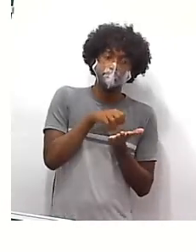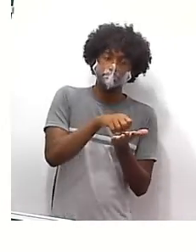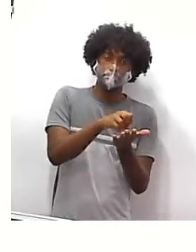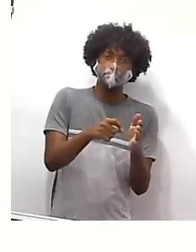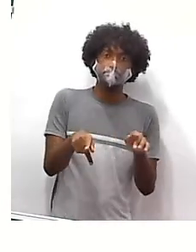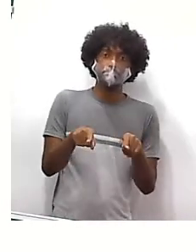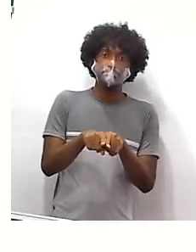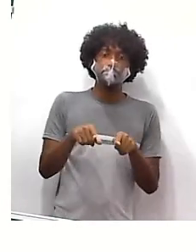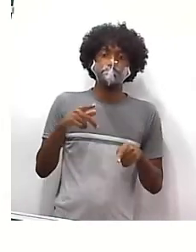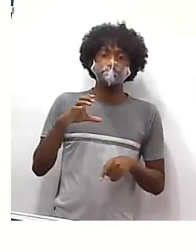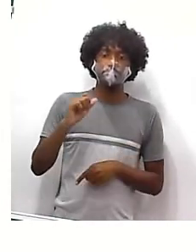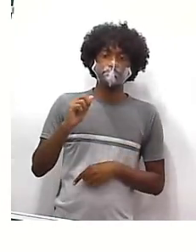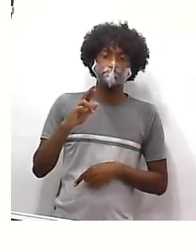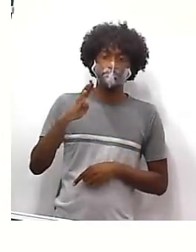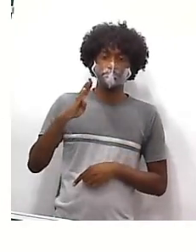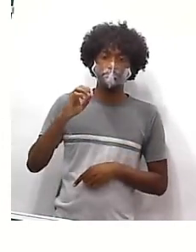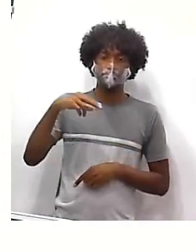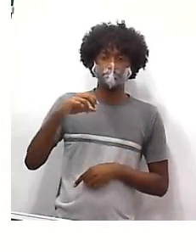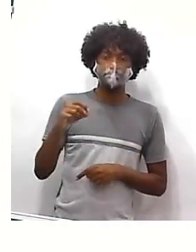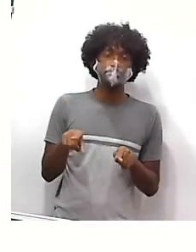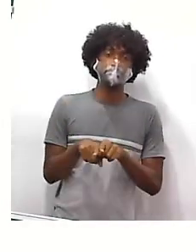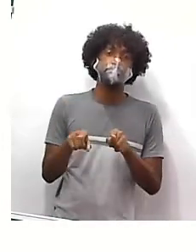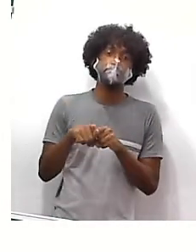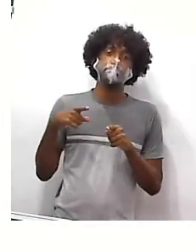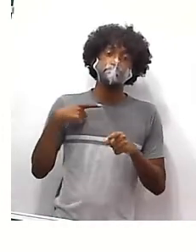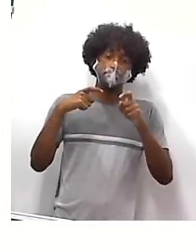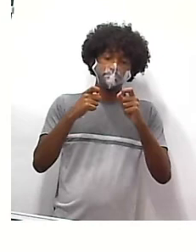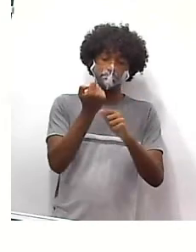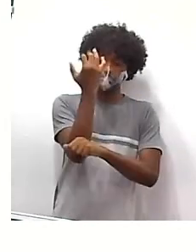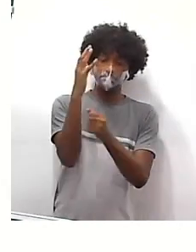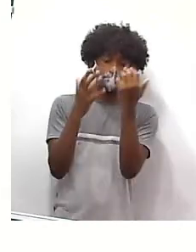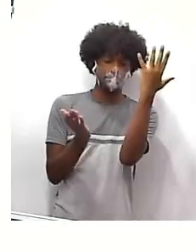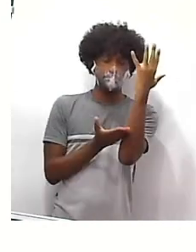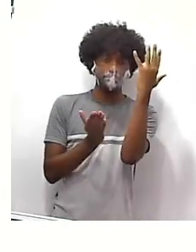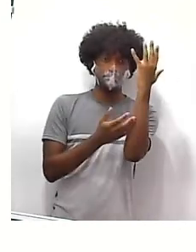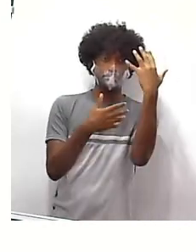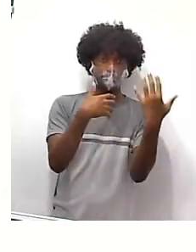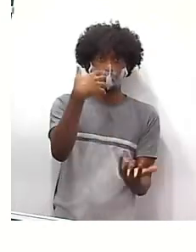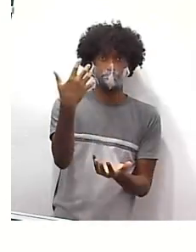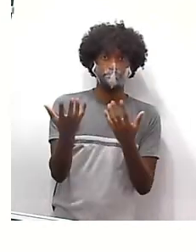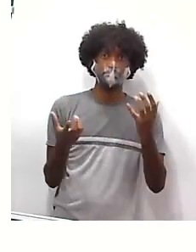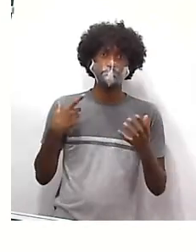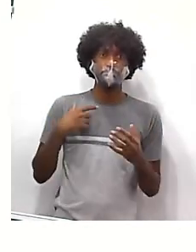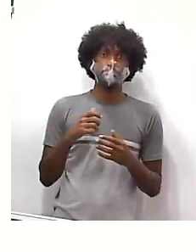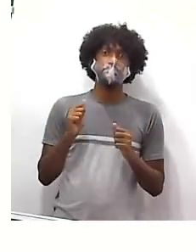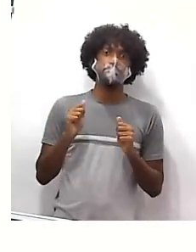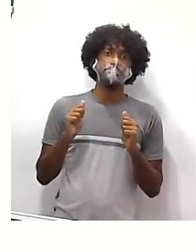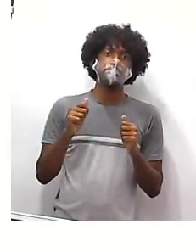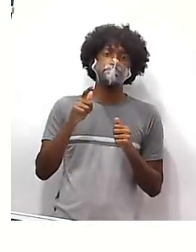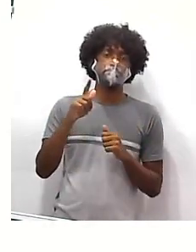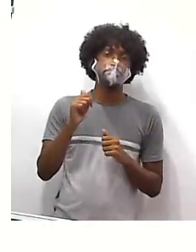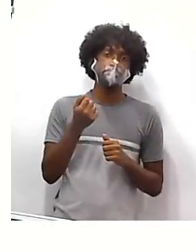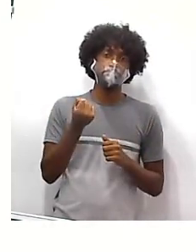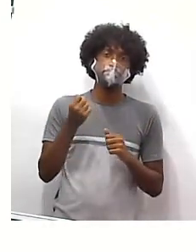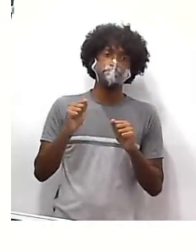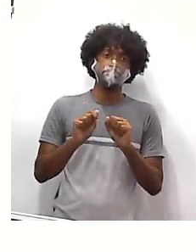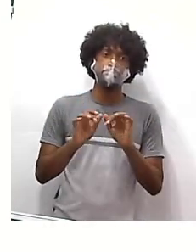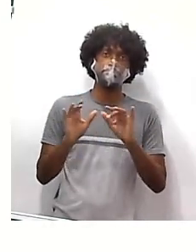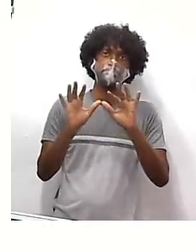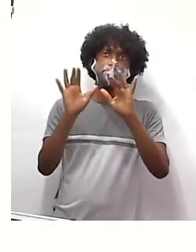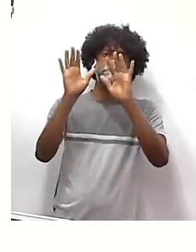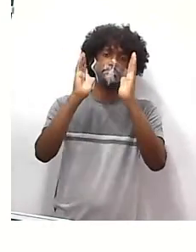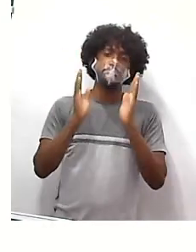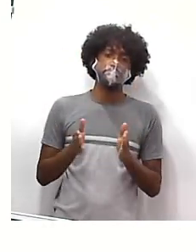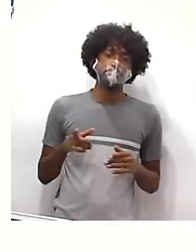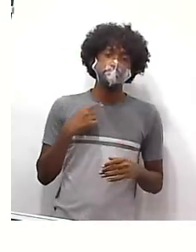de carbono e as florestas desmatadas liberam grande quantidade de gases do efeito estufa para a atmosfera.